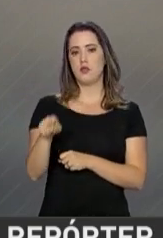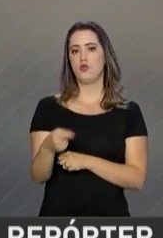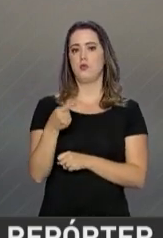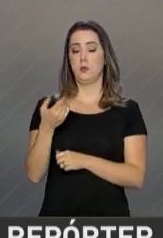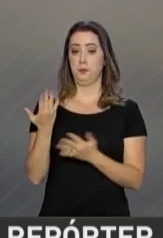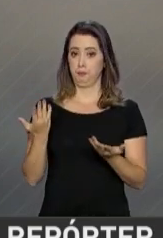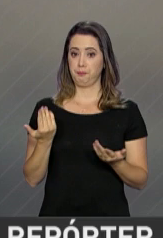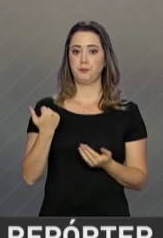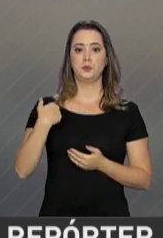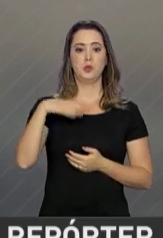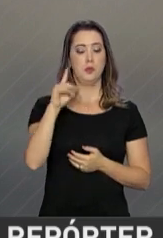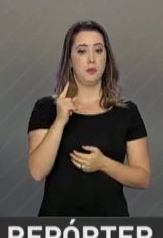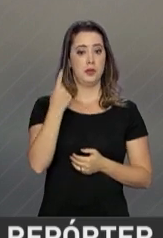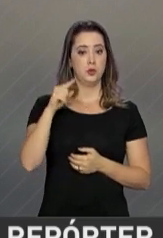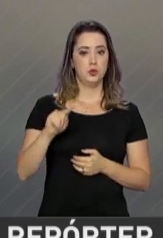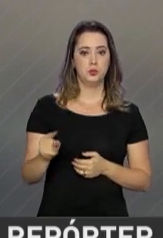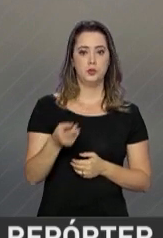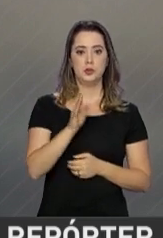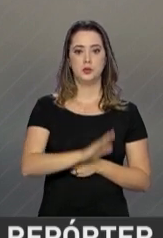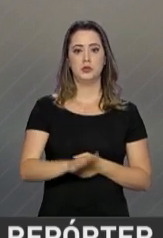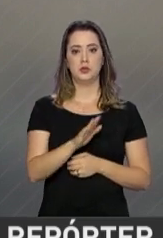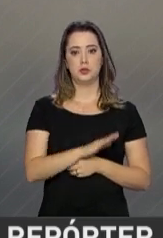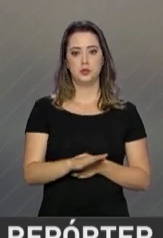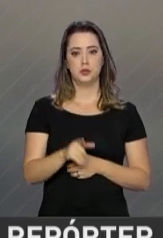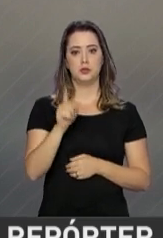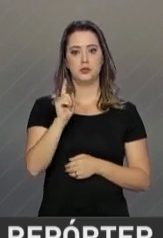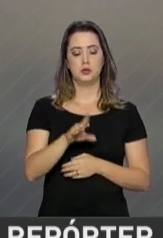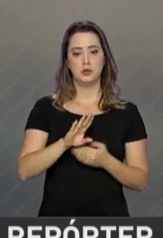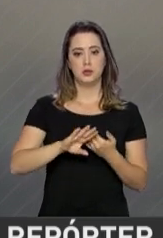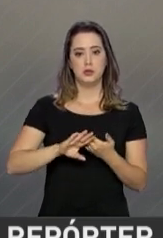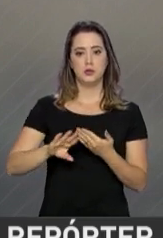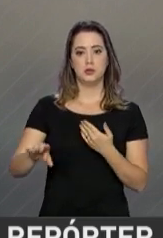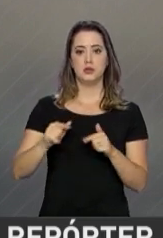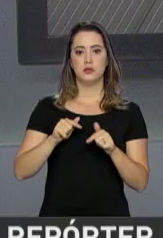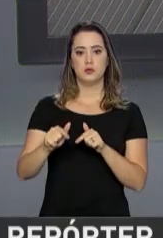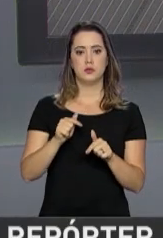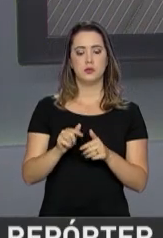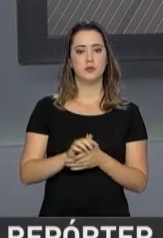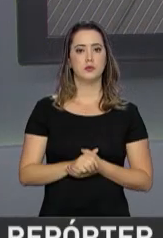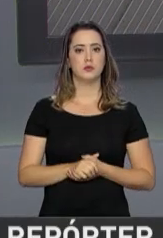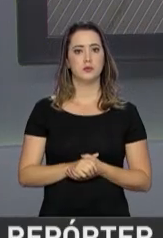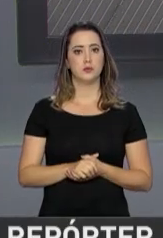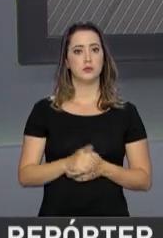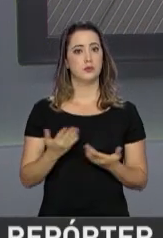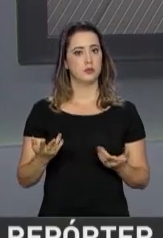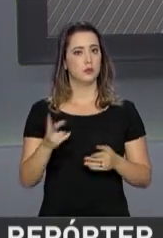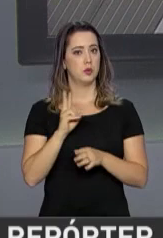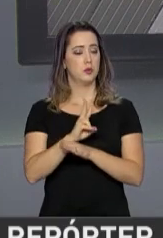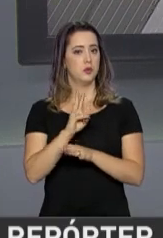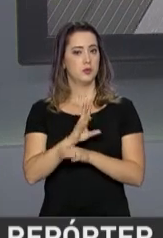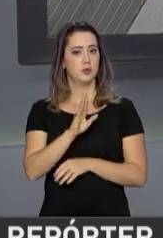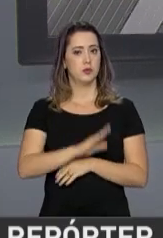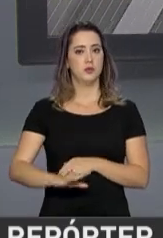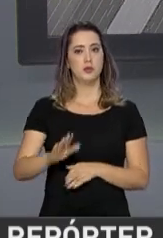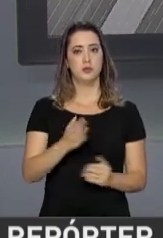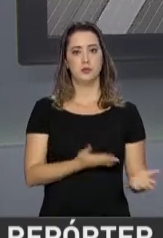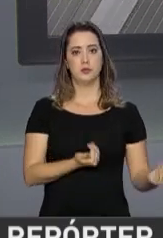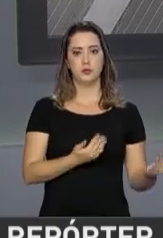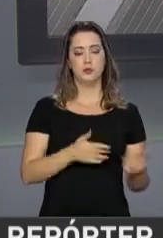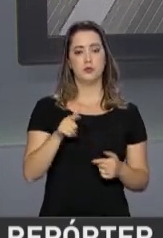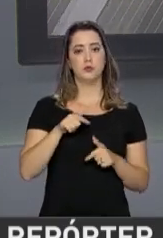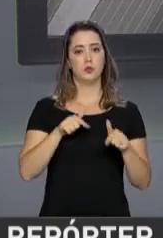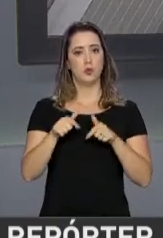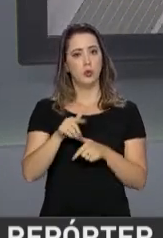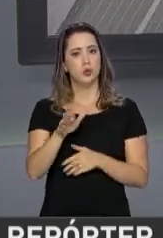país e mais de mil crianças e adolescentes foram afastados do trabalho irregular e para proteger crianças e adolescentes do trabalho